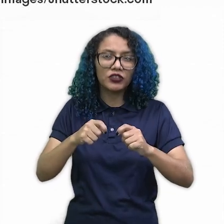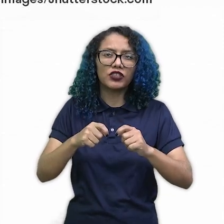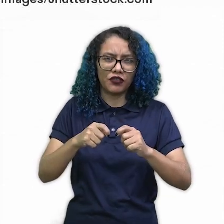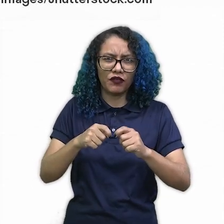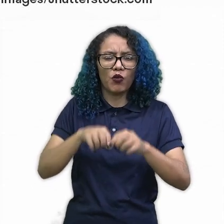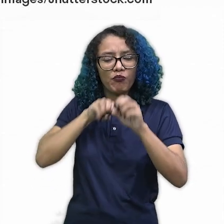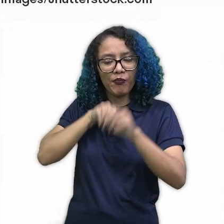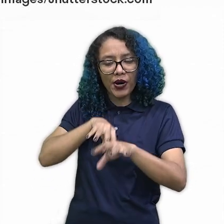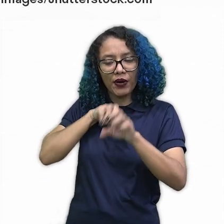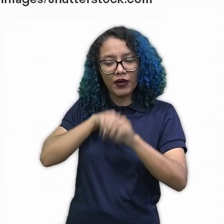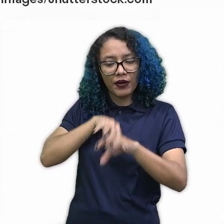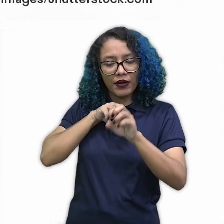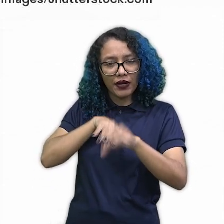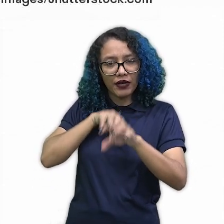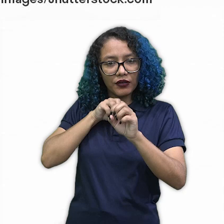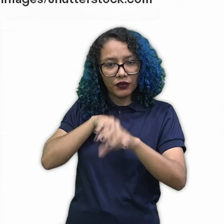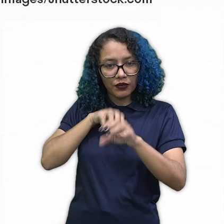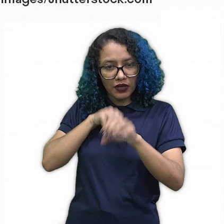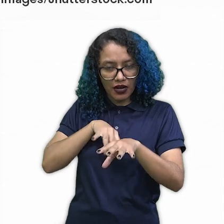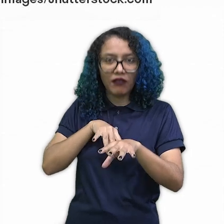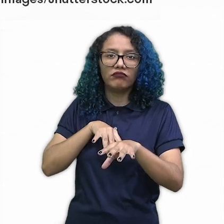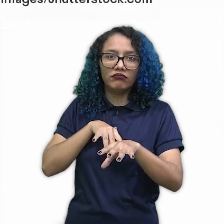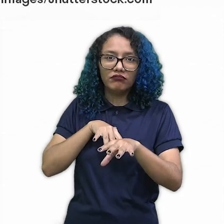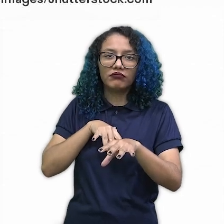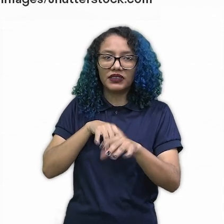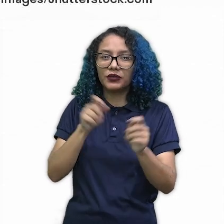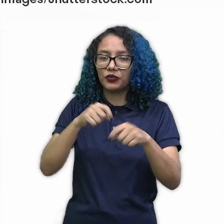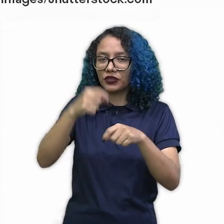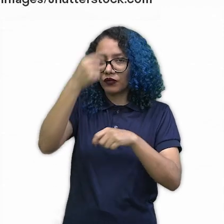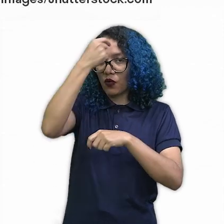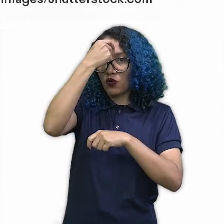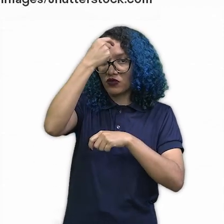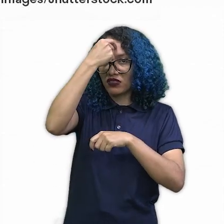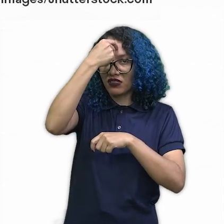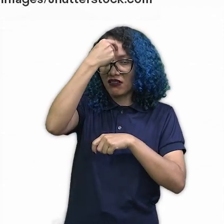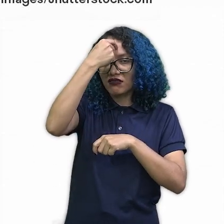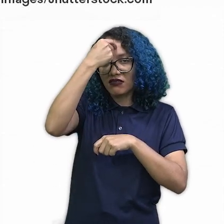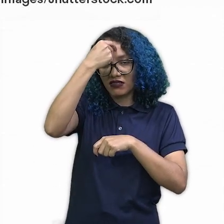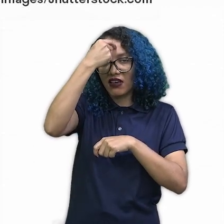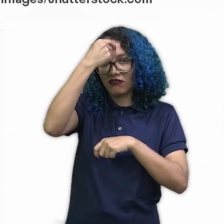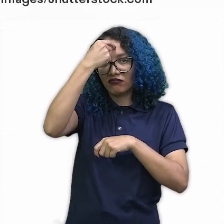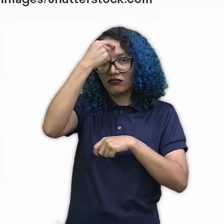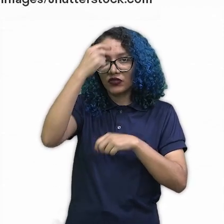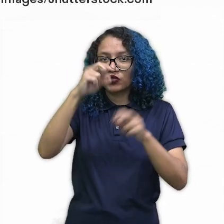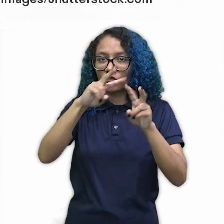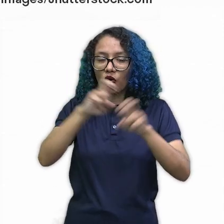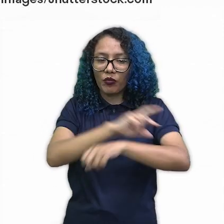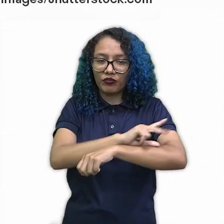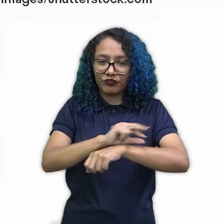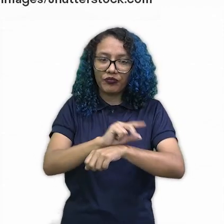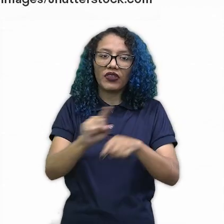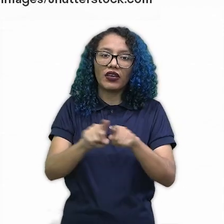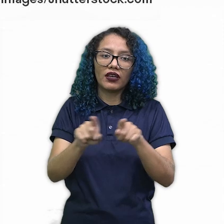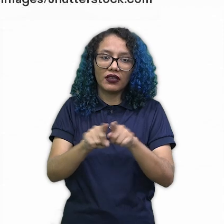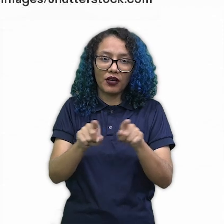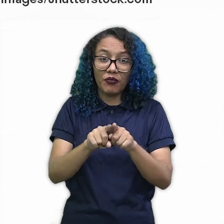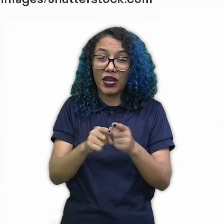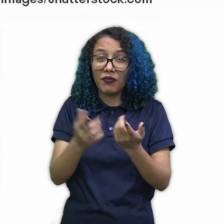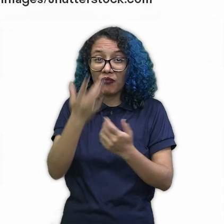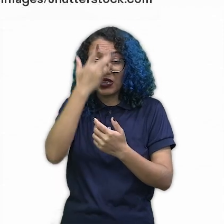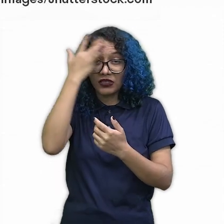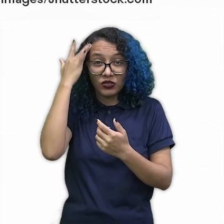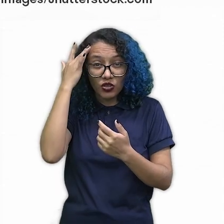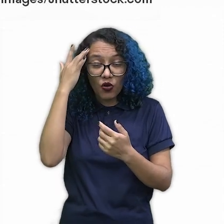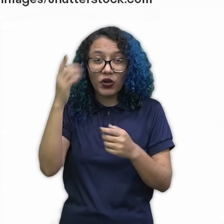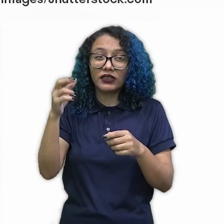uma consciência racial de pessoas negras e o fomento à responsabilidade de pessoas